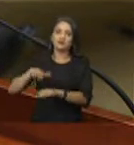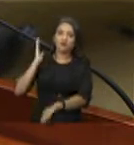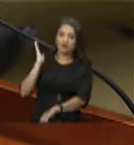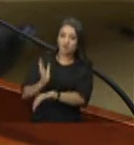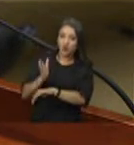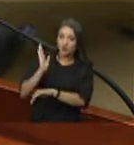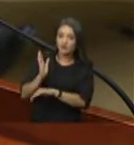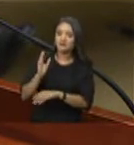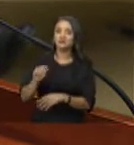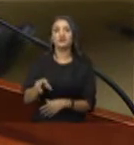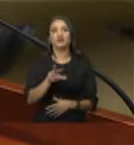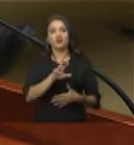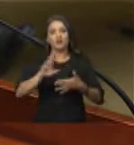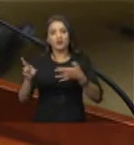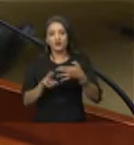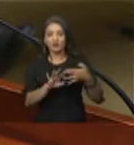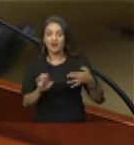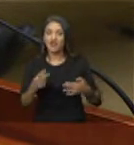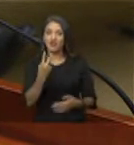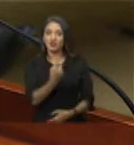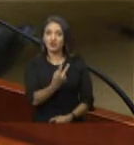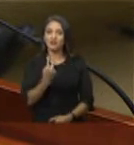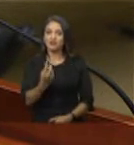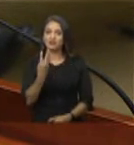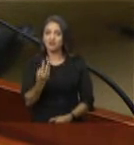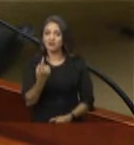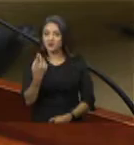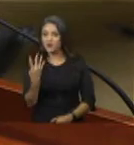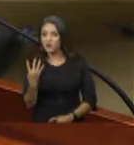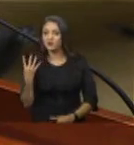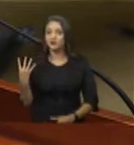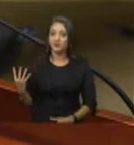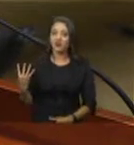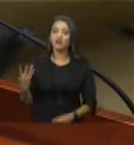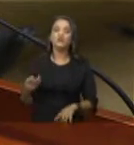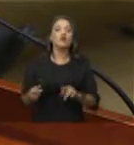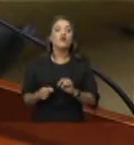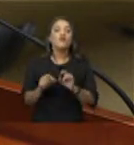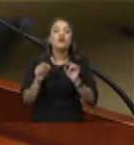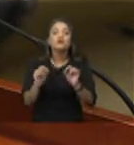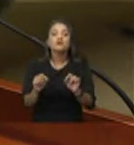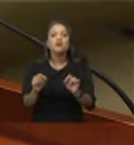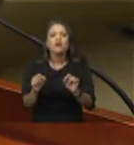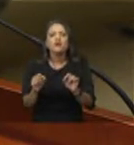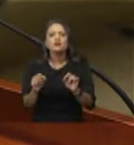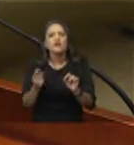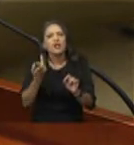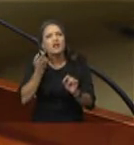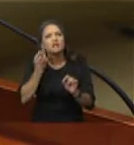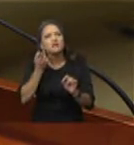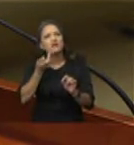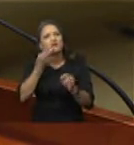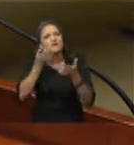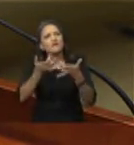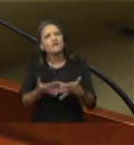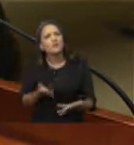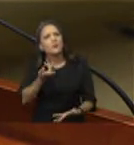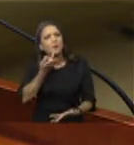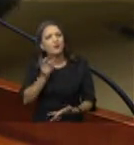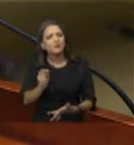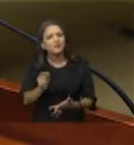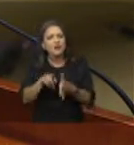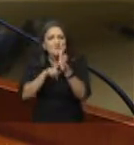extraordinário 223144 faz um impressionante levantamento de